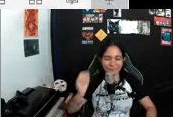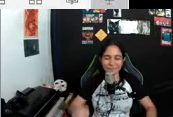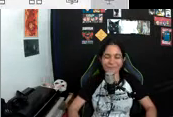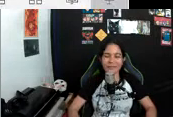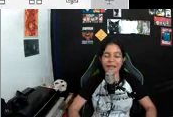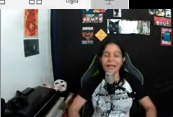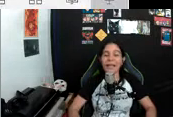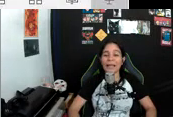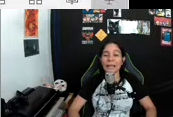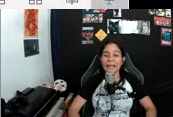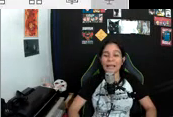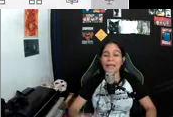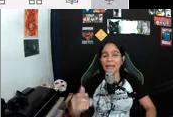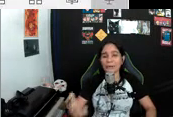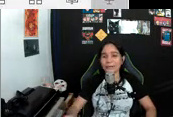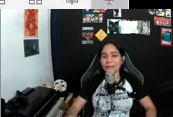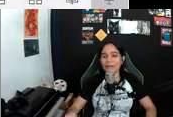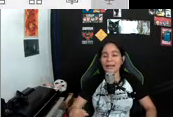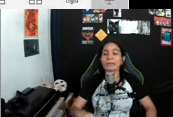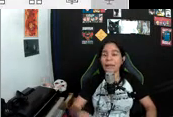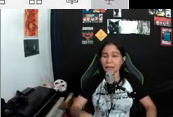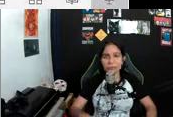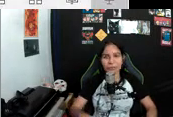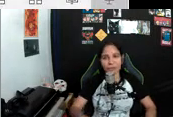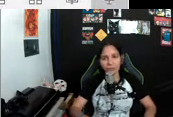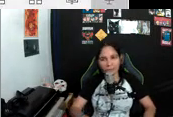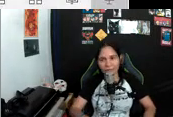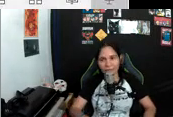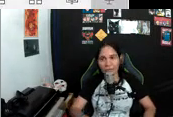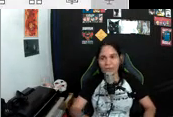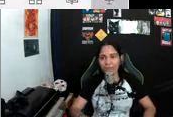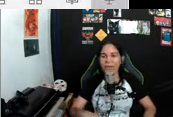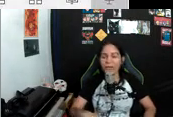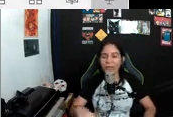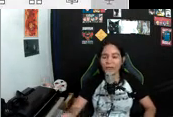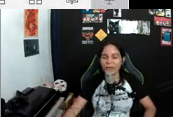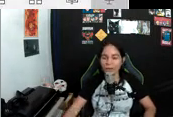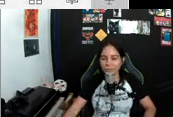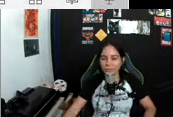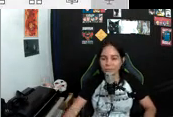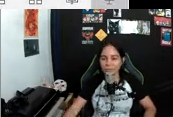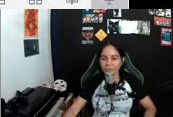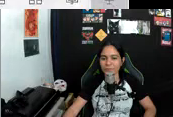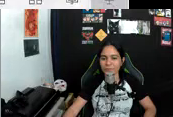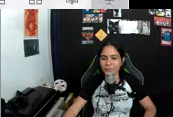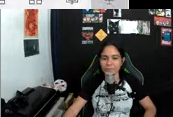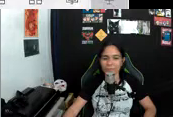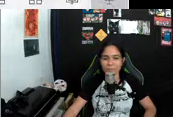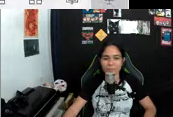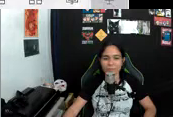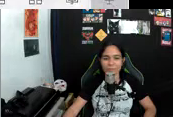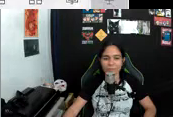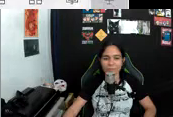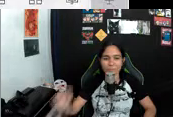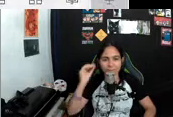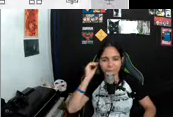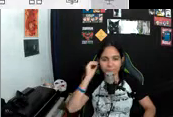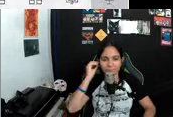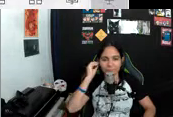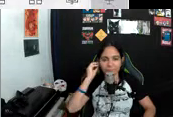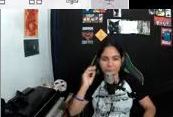aprender. E aí, o atestado é um direito do paciente, mas... Oi. Professora, quando acontece